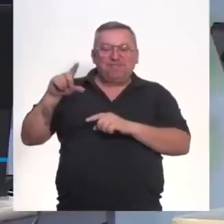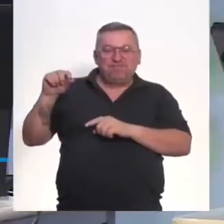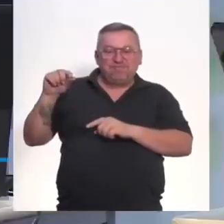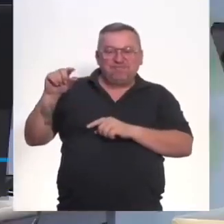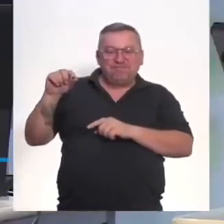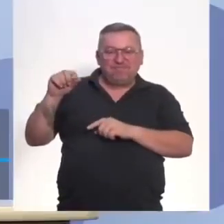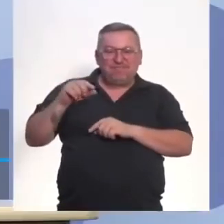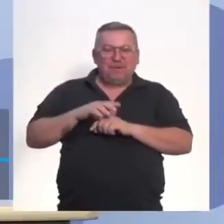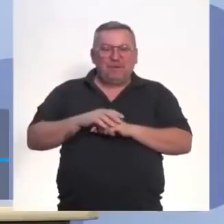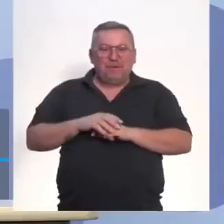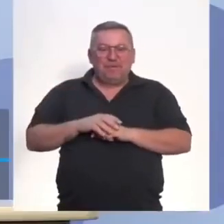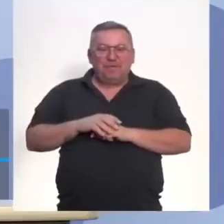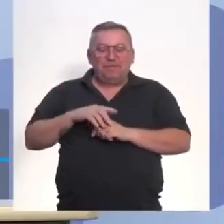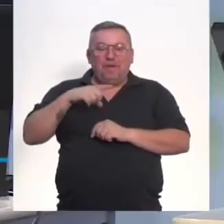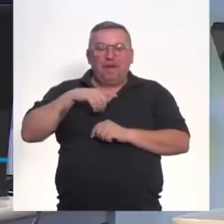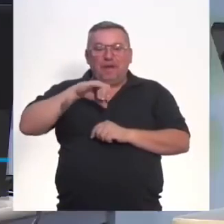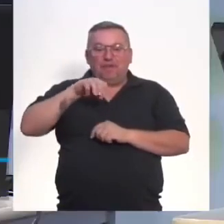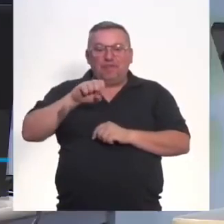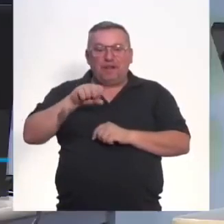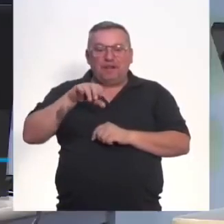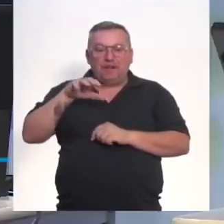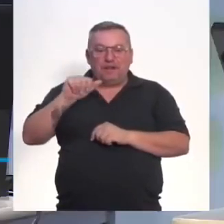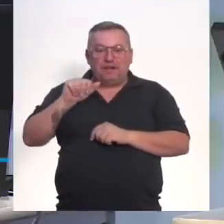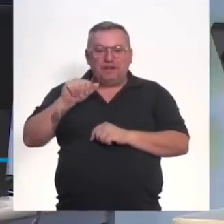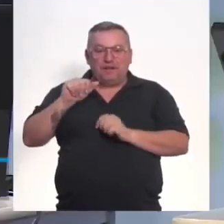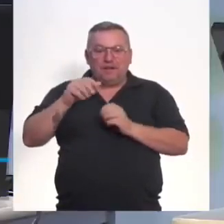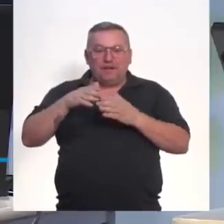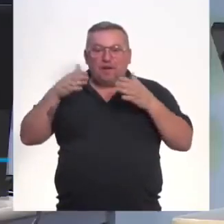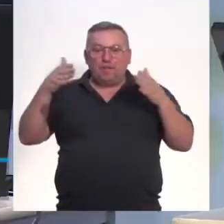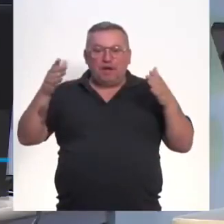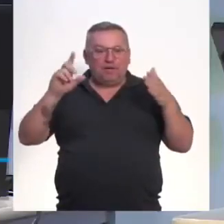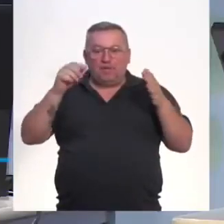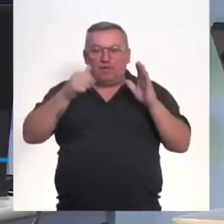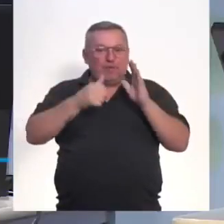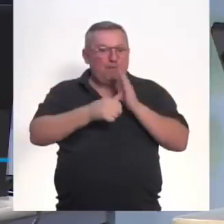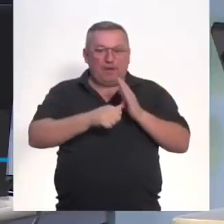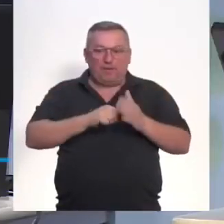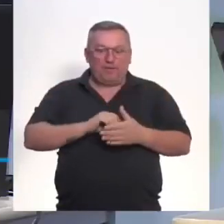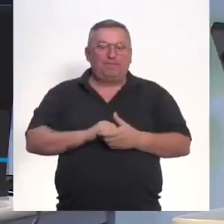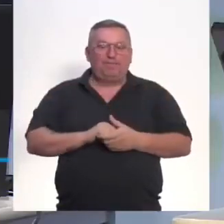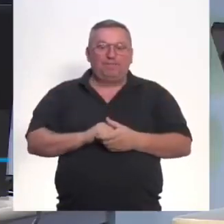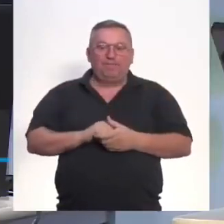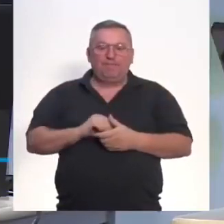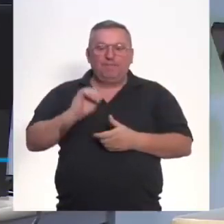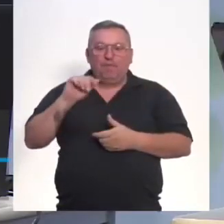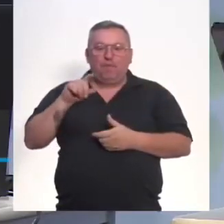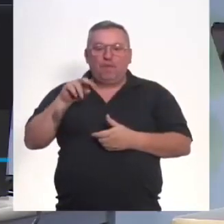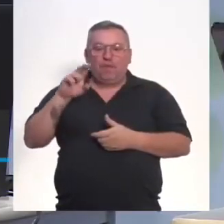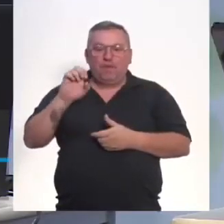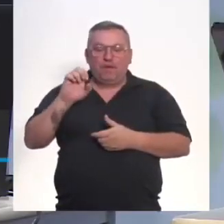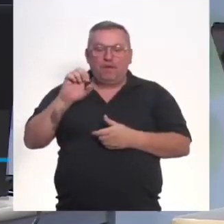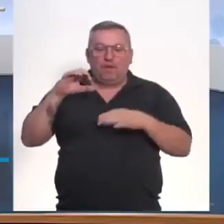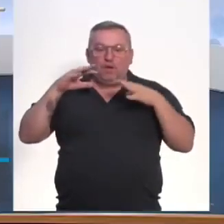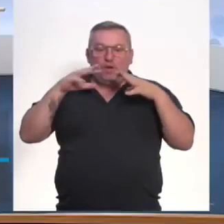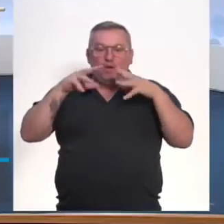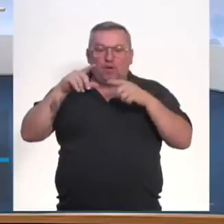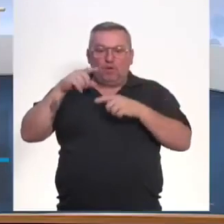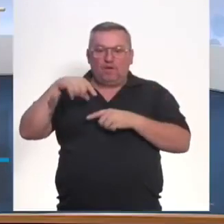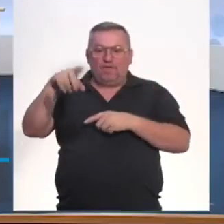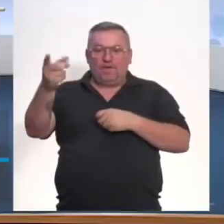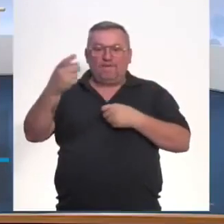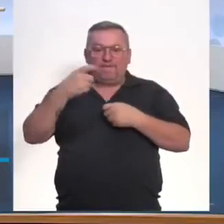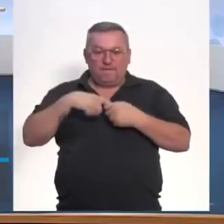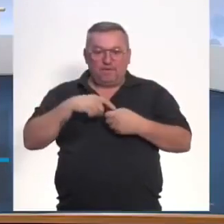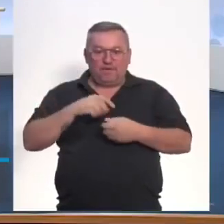falava. de Chaves. Tem a Jéssica. Tamanho não é documento. Nossa, olha o André Luiz, que tudo que vai,